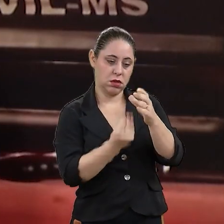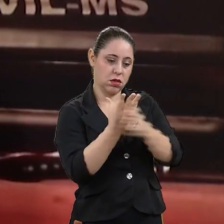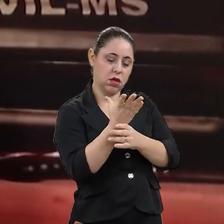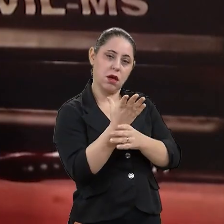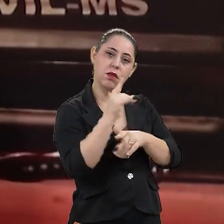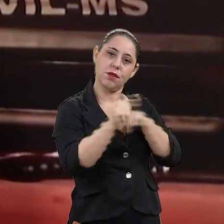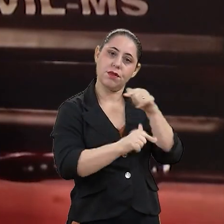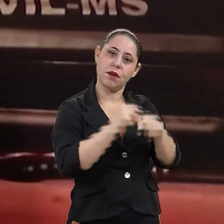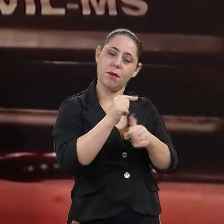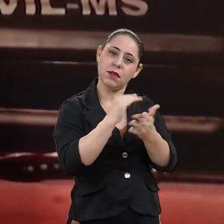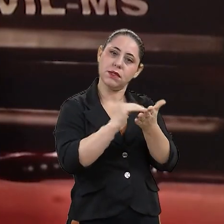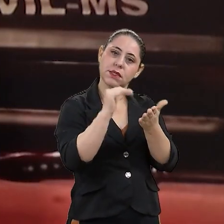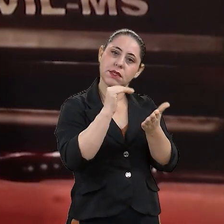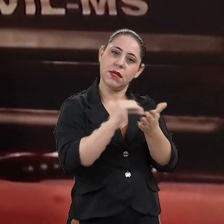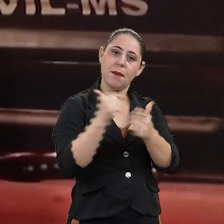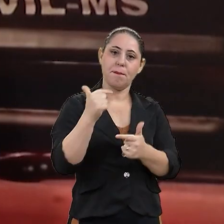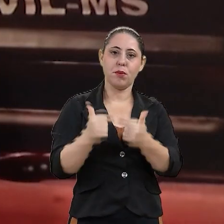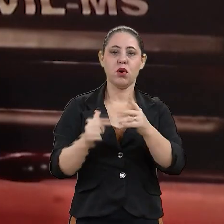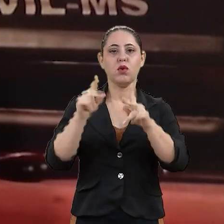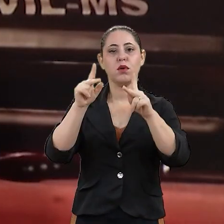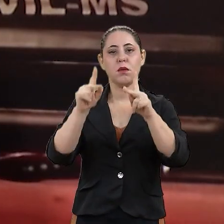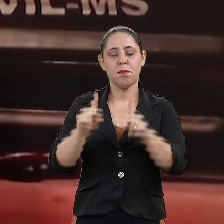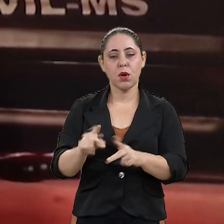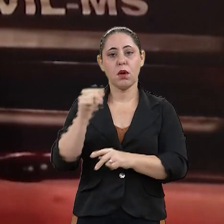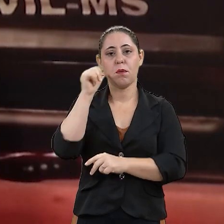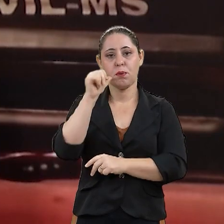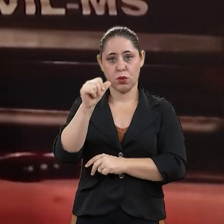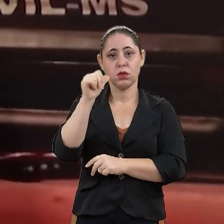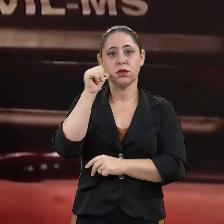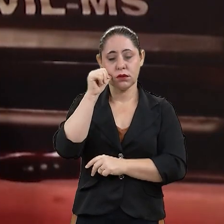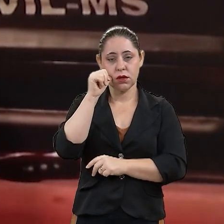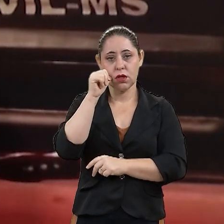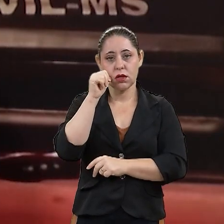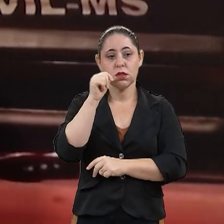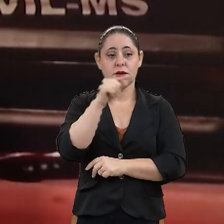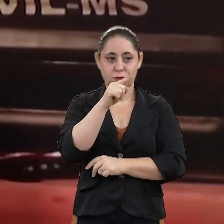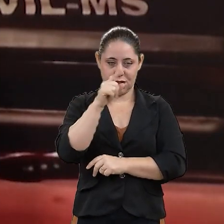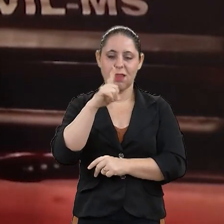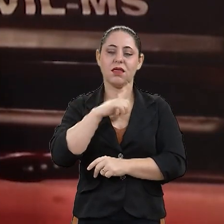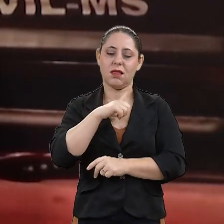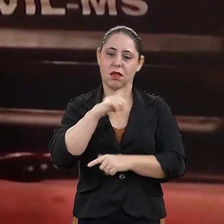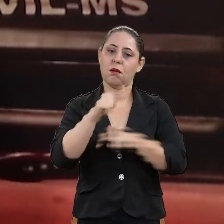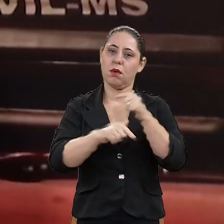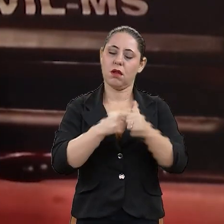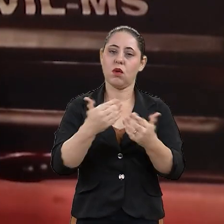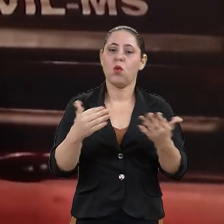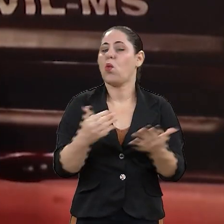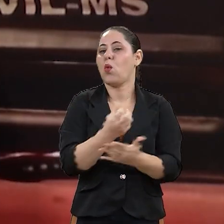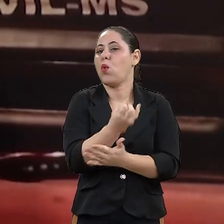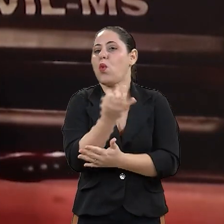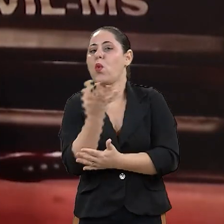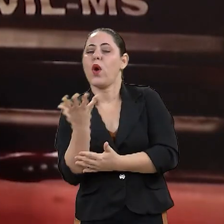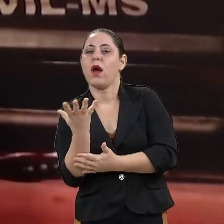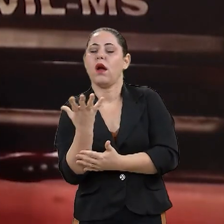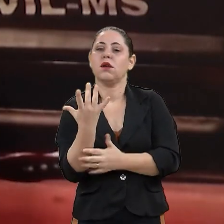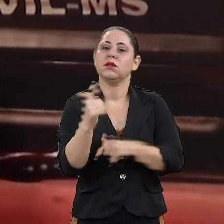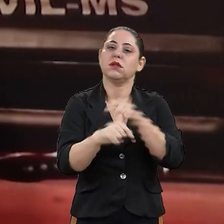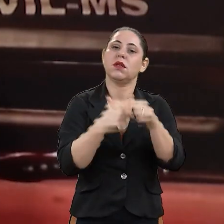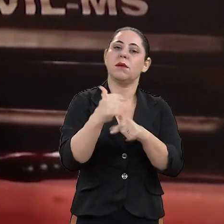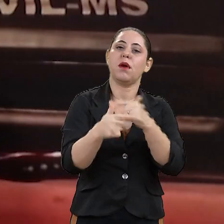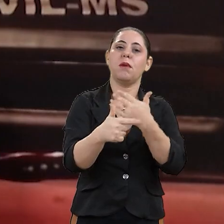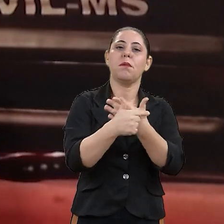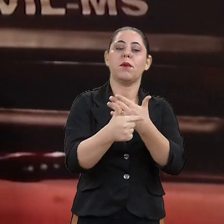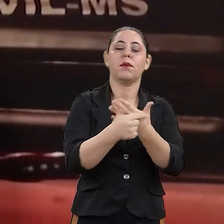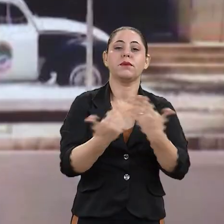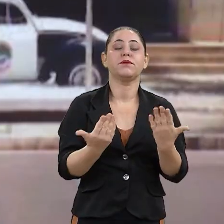é a criação e a atuação da Subsecretaria de Políticas Públicas para Mulheres, onde você está. Quais são as atribuições